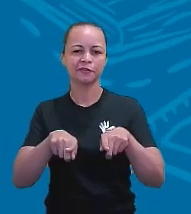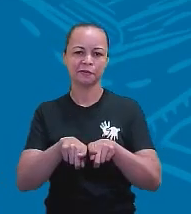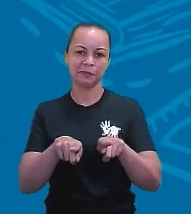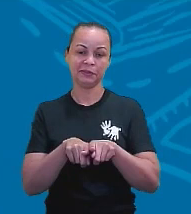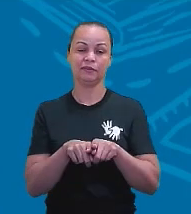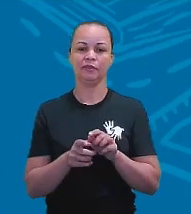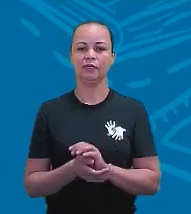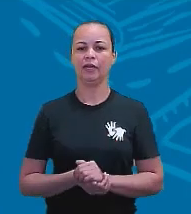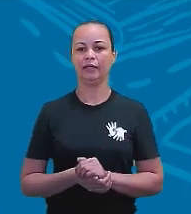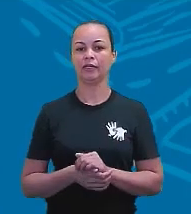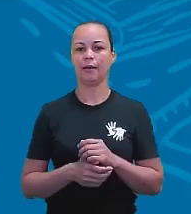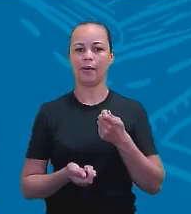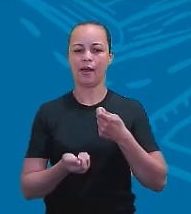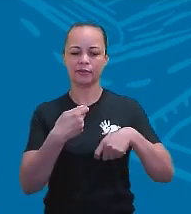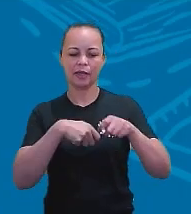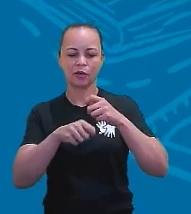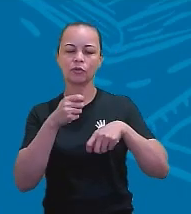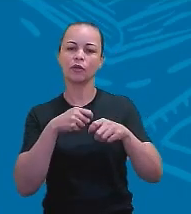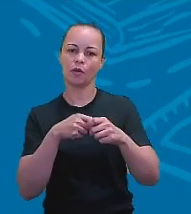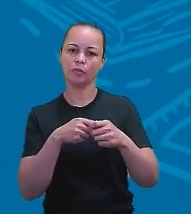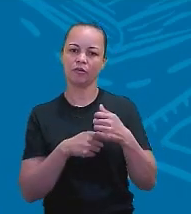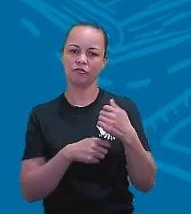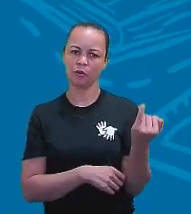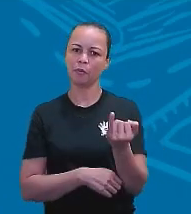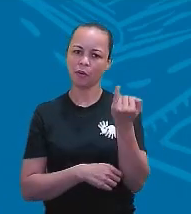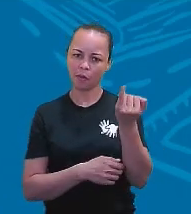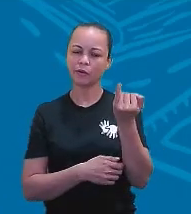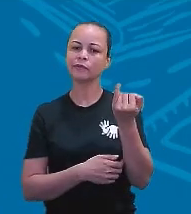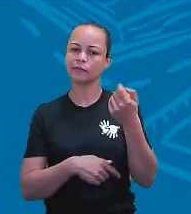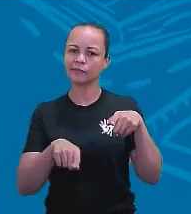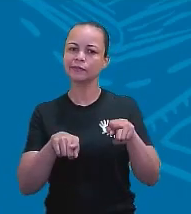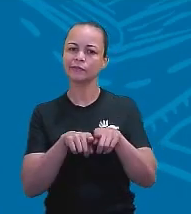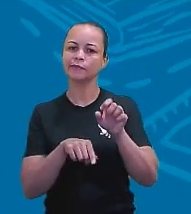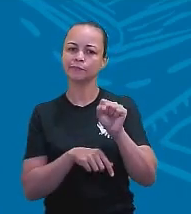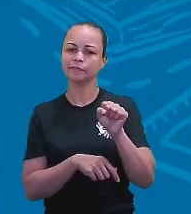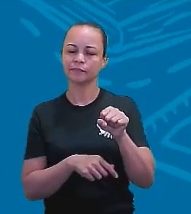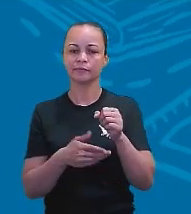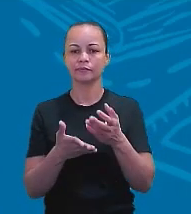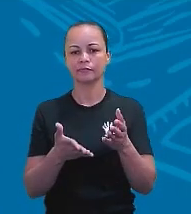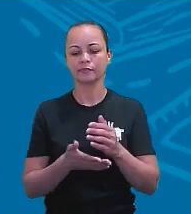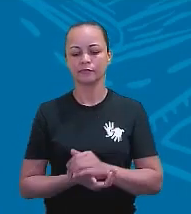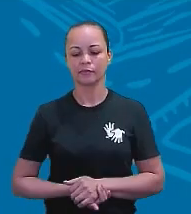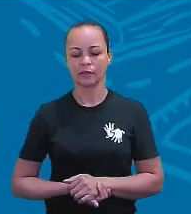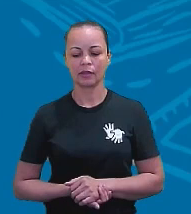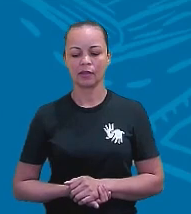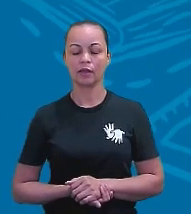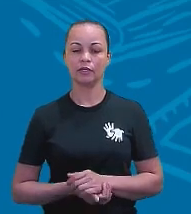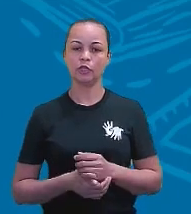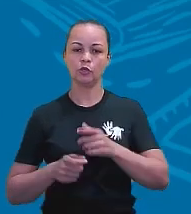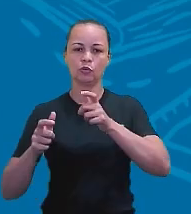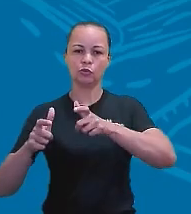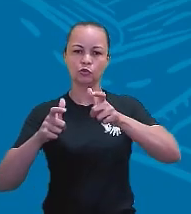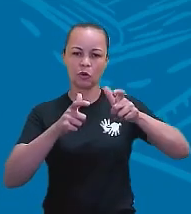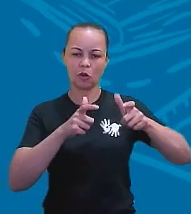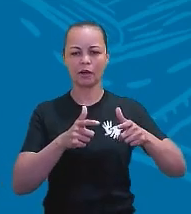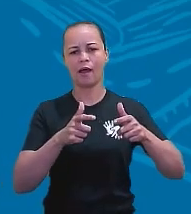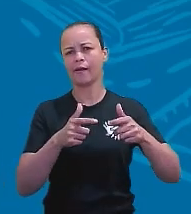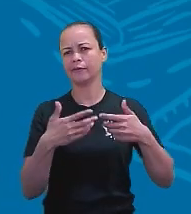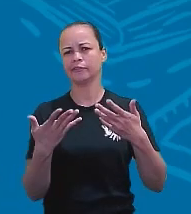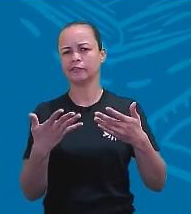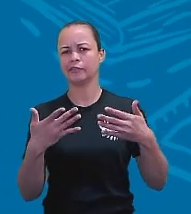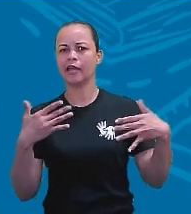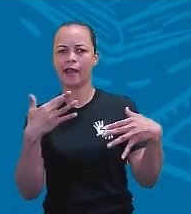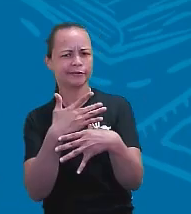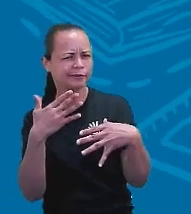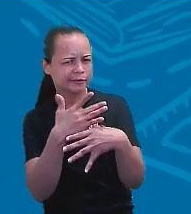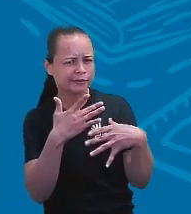parte econômica foi super favorecida, sim, e muito. E os locais aqui, a cidade, e